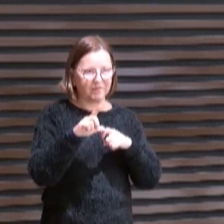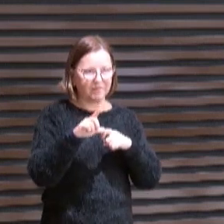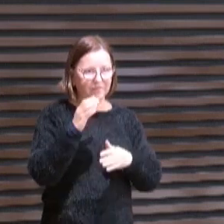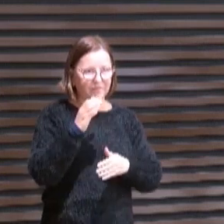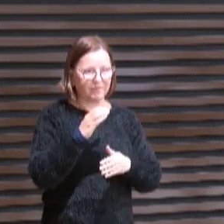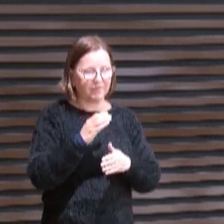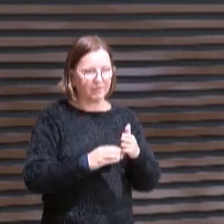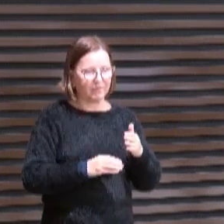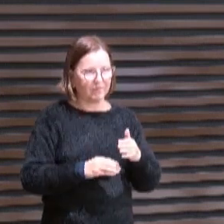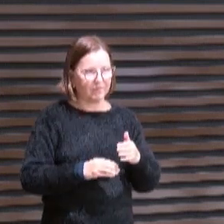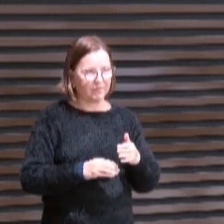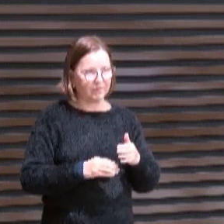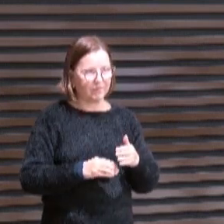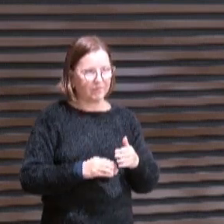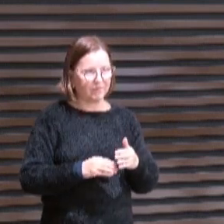23, 33.